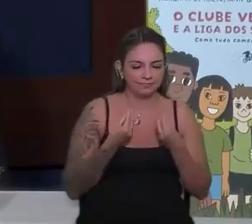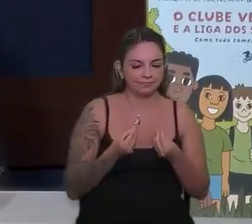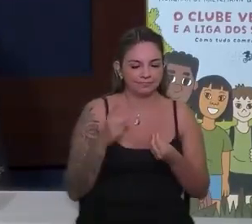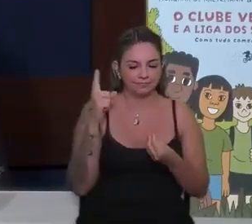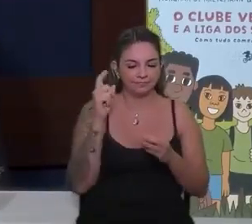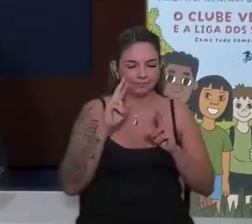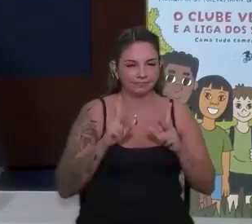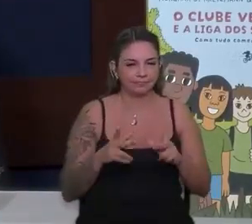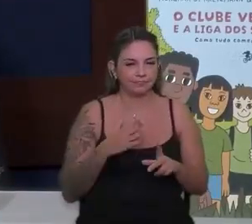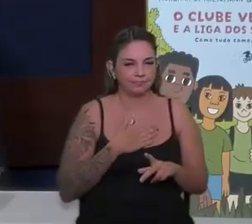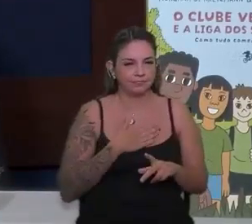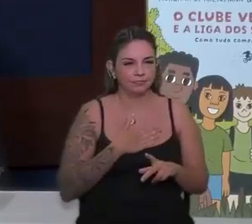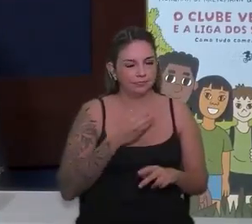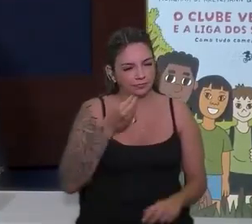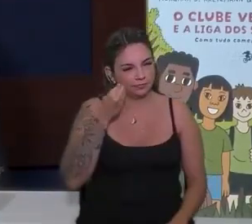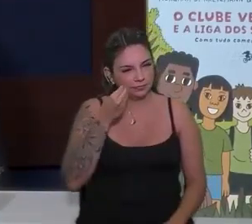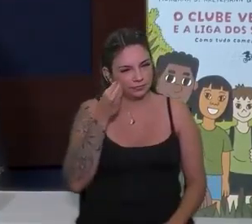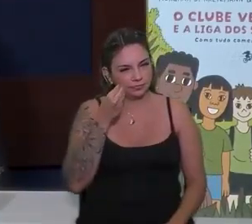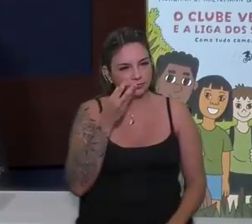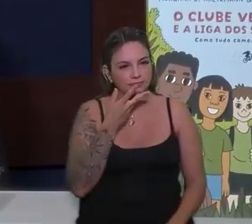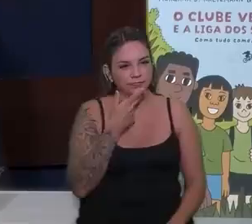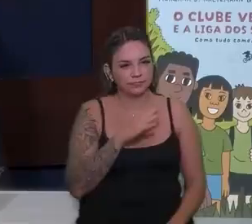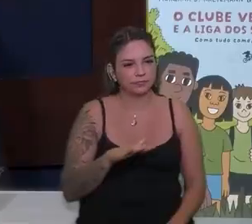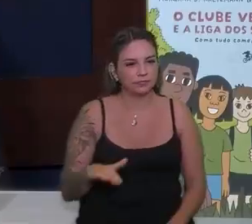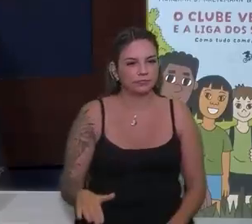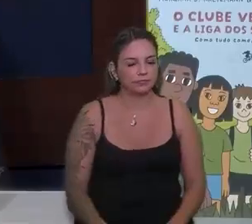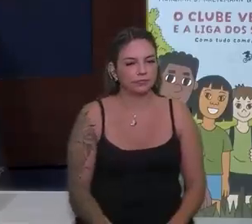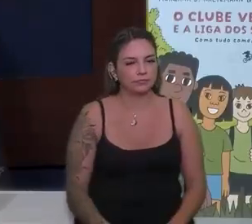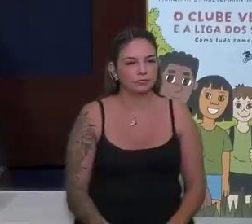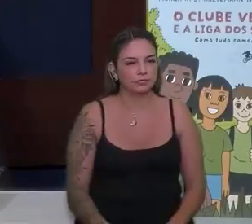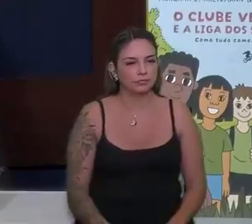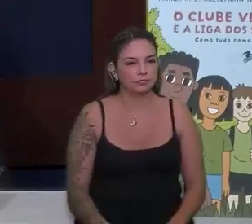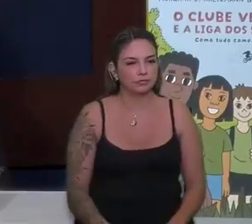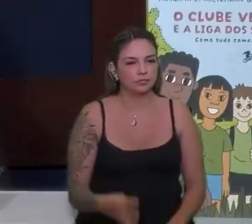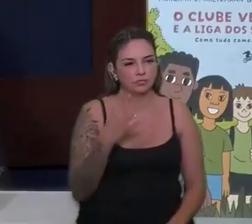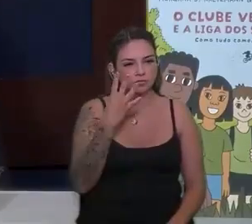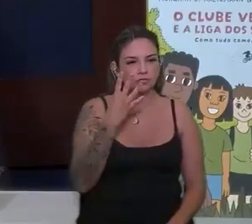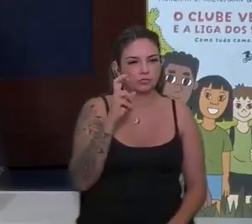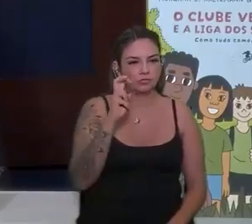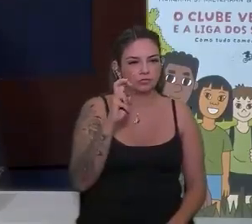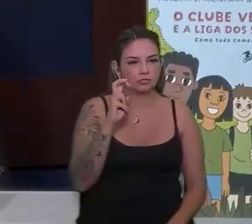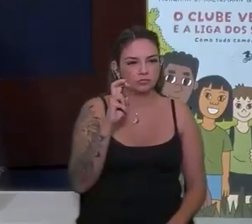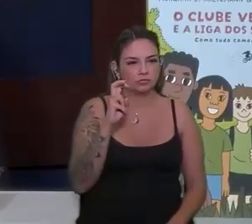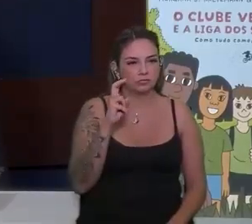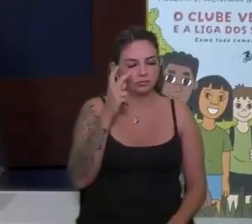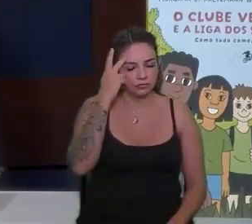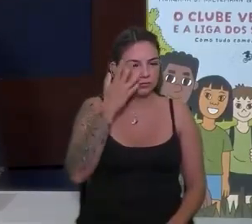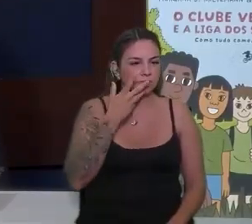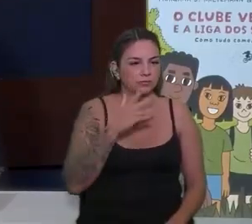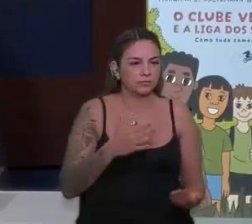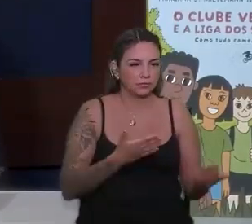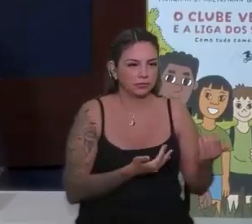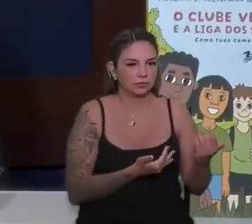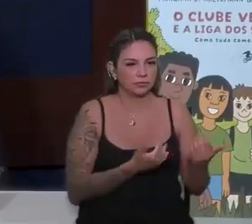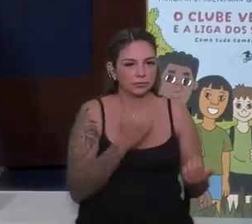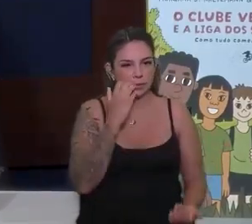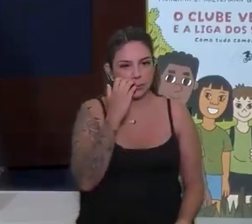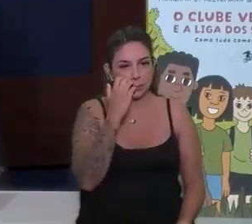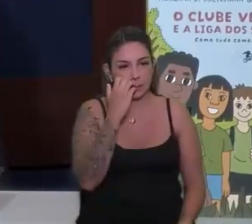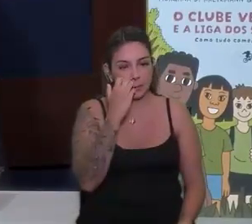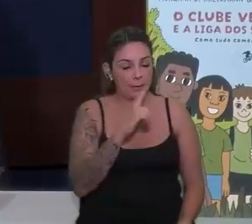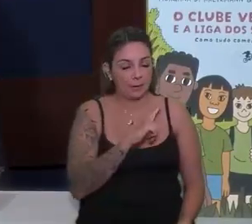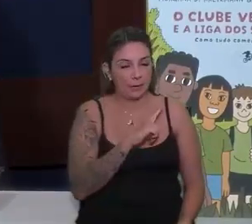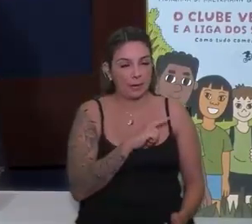muito diferente da minha experiência quando eu era criança. A gente tinha 4 ou 5 coleções para crianças e jovens, a gente